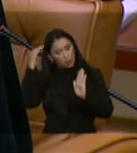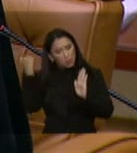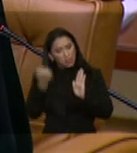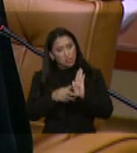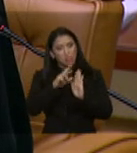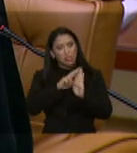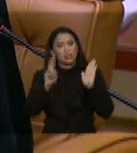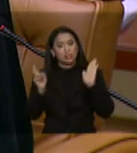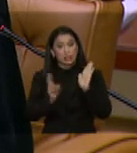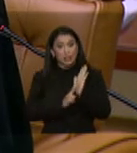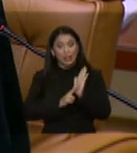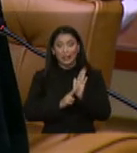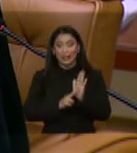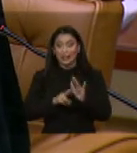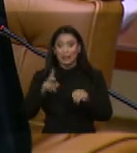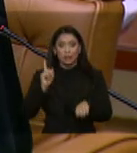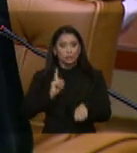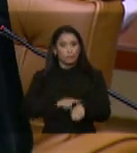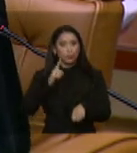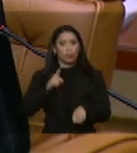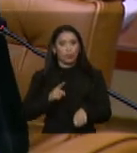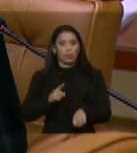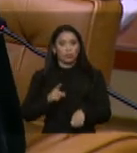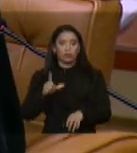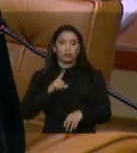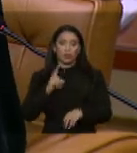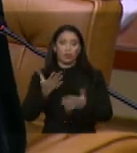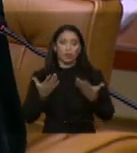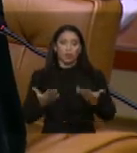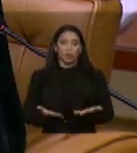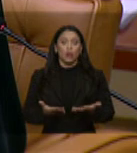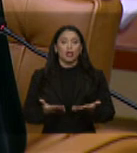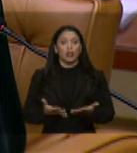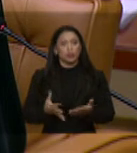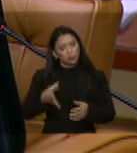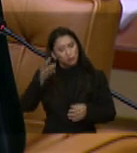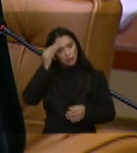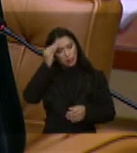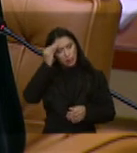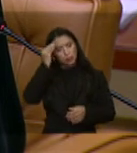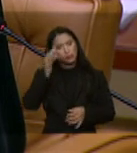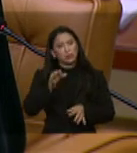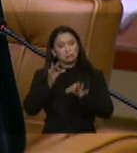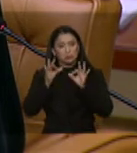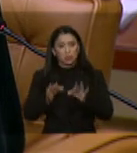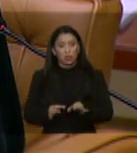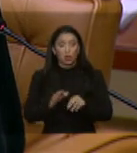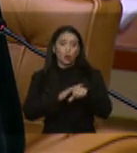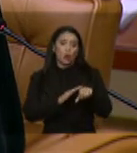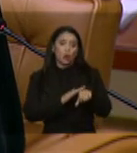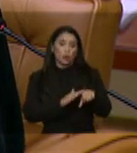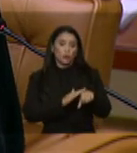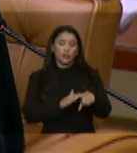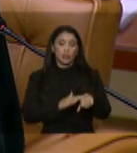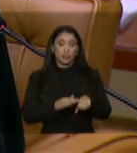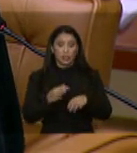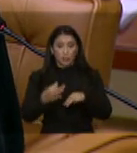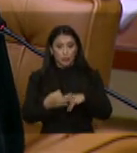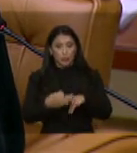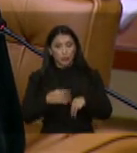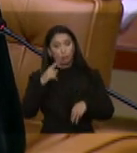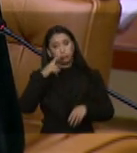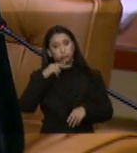requisições imediatas seria aqui uma interpretação sistemática e nesse sentido que conversei com o ministro é Gilmar